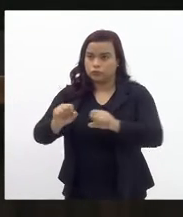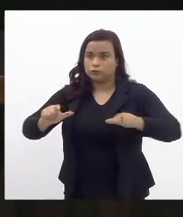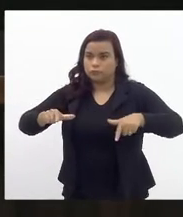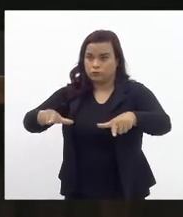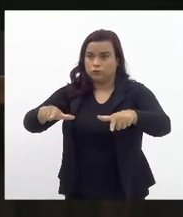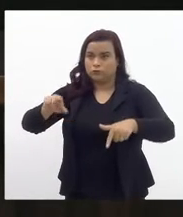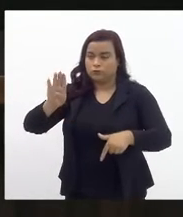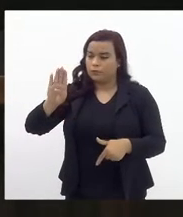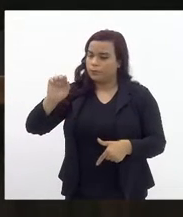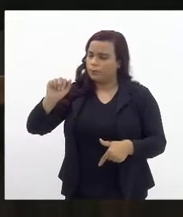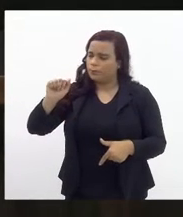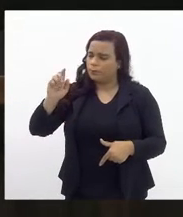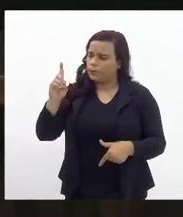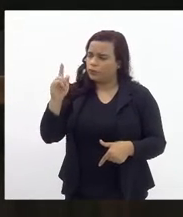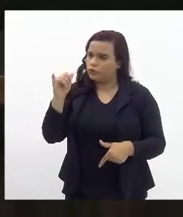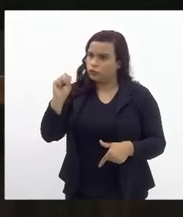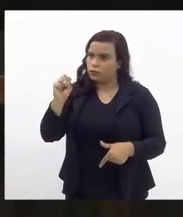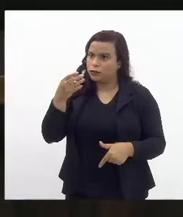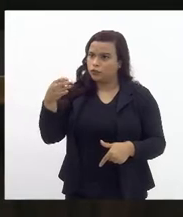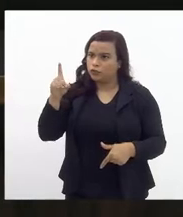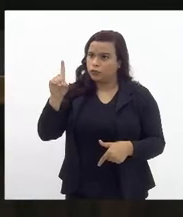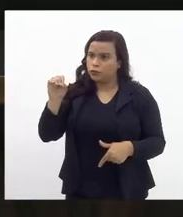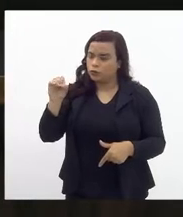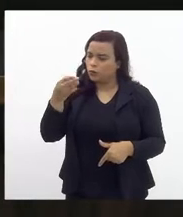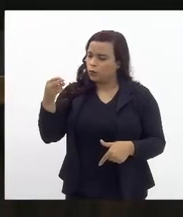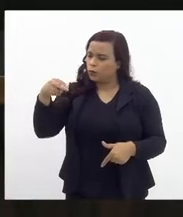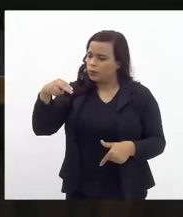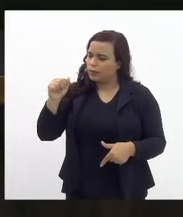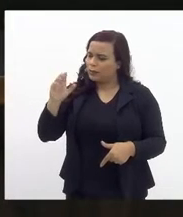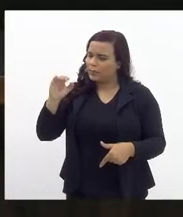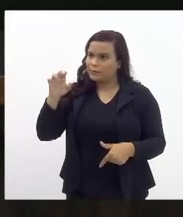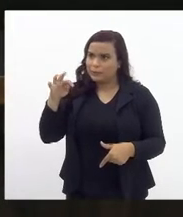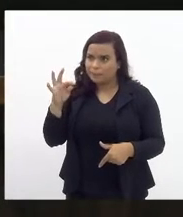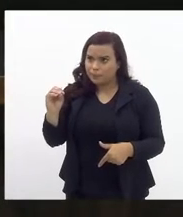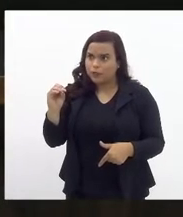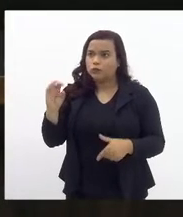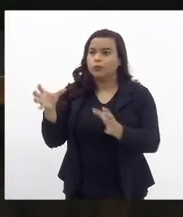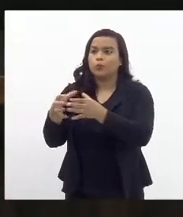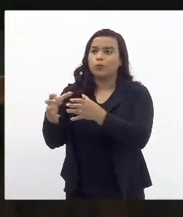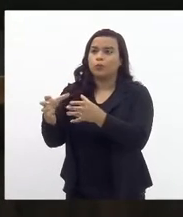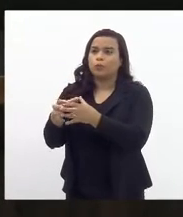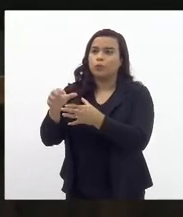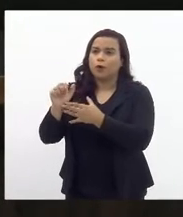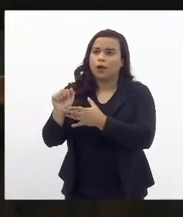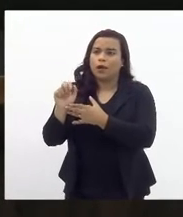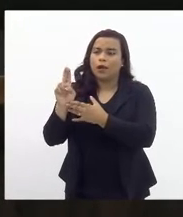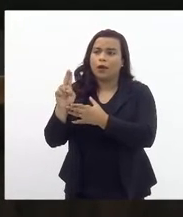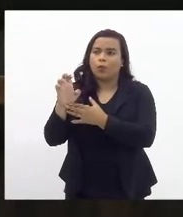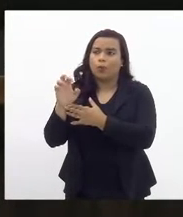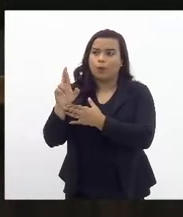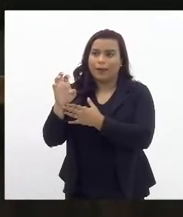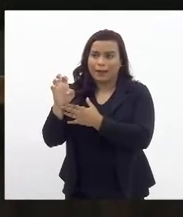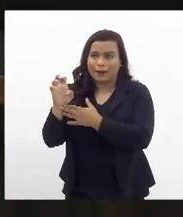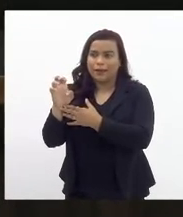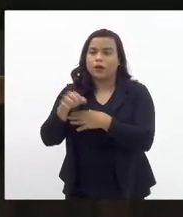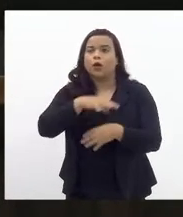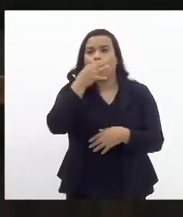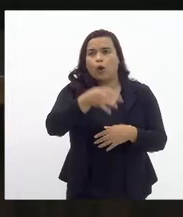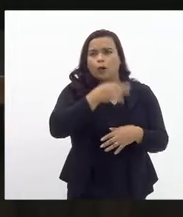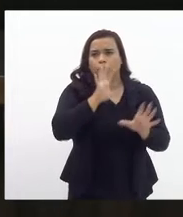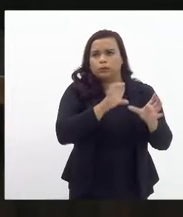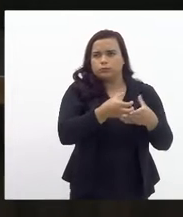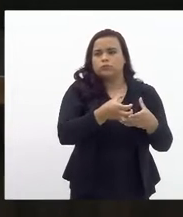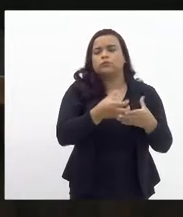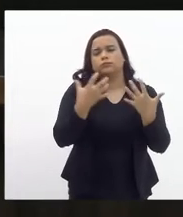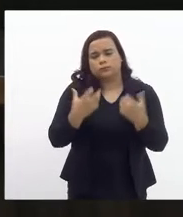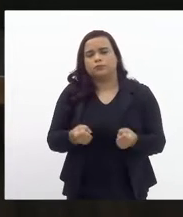Nascimento ao grupo Aueirê. Pareceres da comissão de normas internas e proposições externas favorável. Relator,